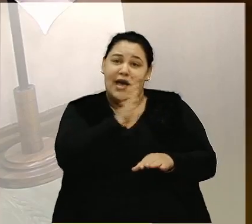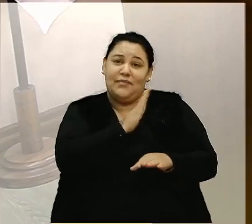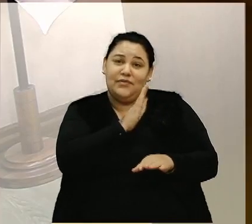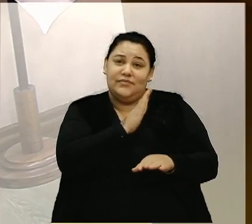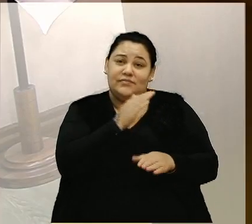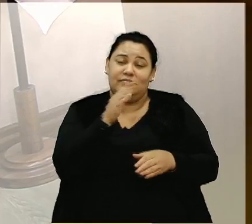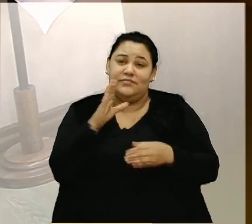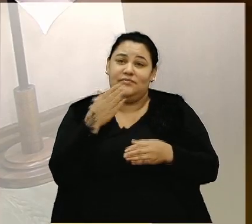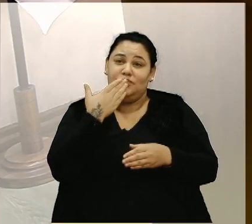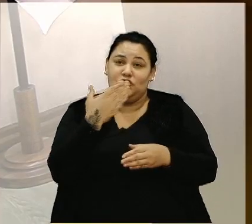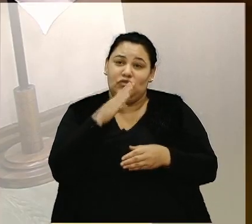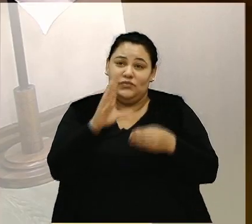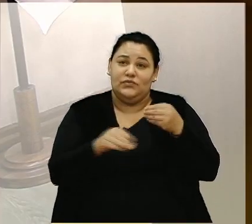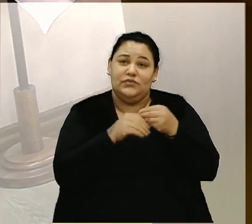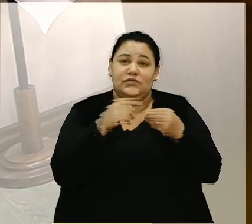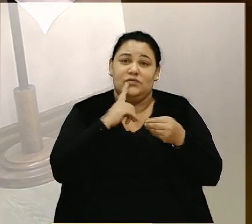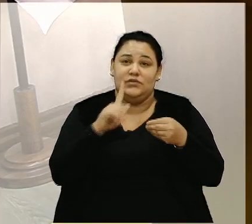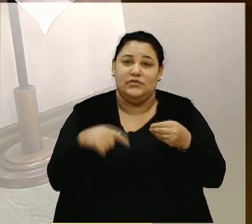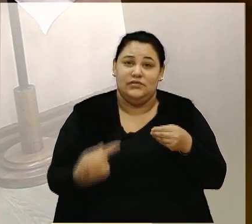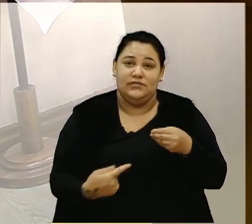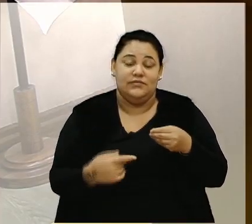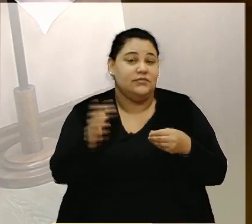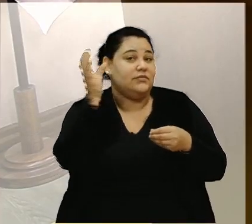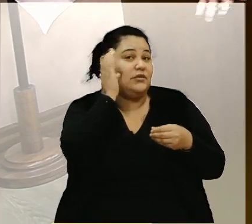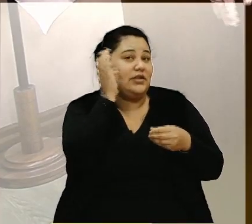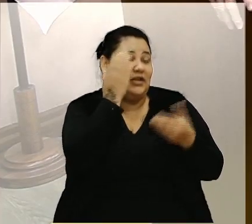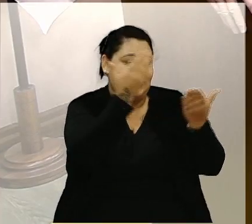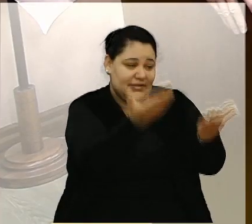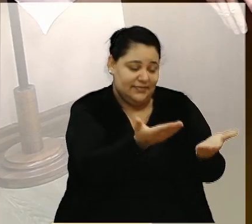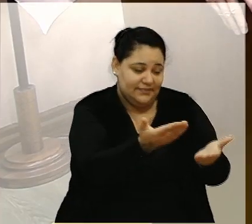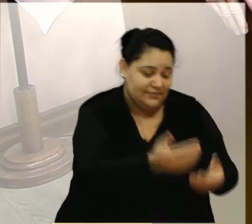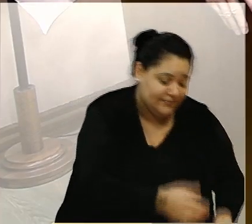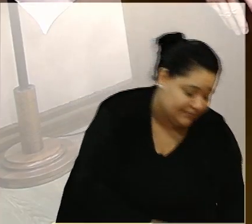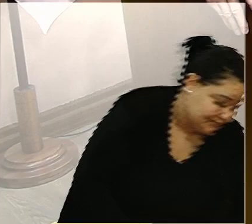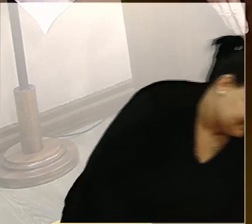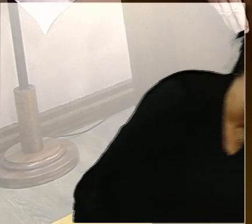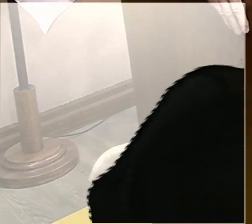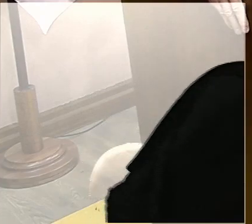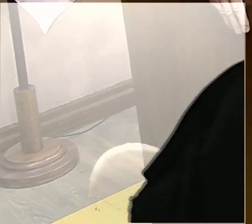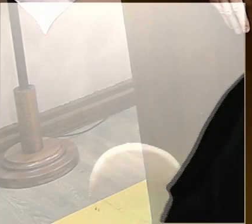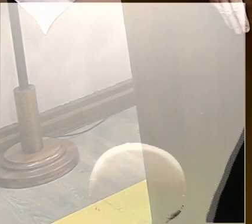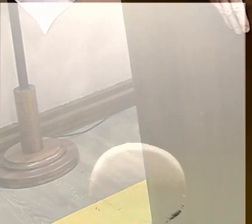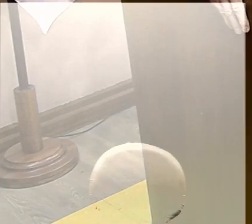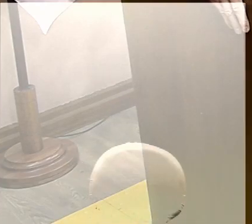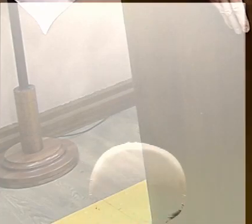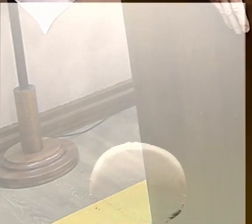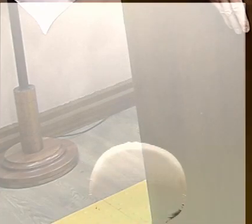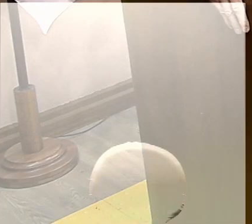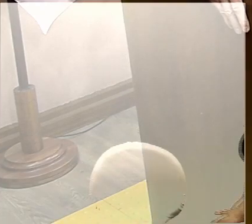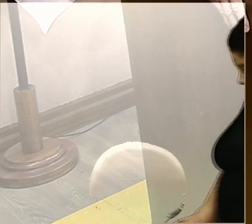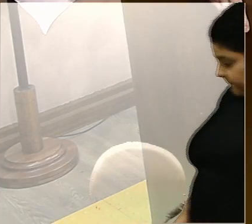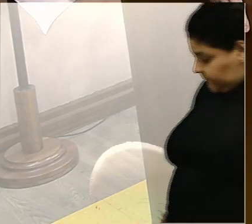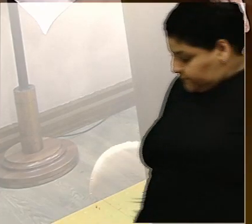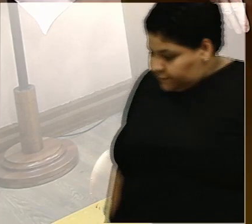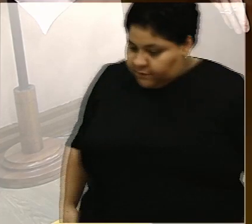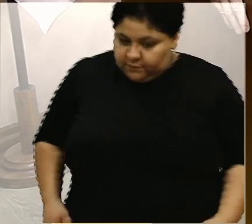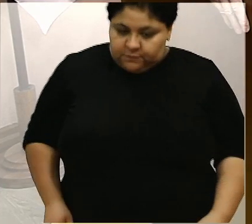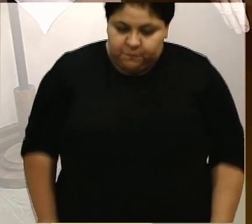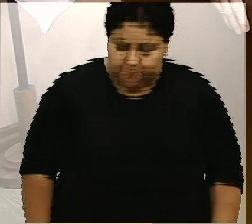vereador. Obrigado. A parte, vereadora Gladys, por isso. Não, eu quero dizer pro vereador Gil que ele ameaçou